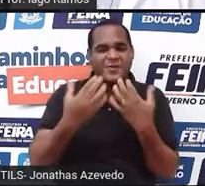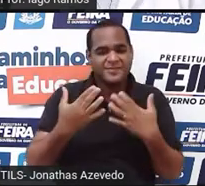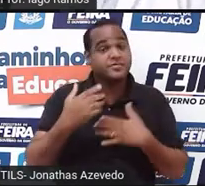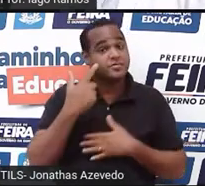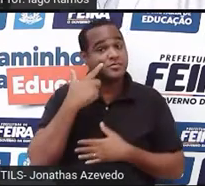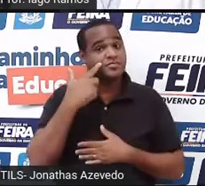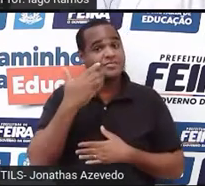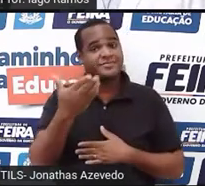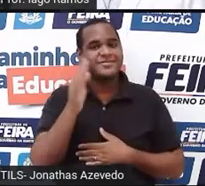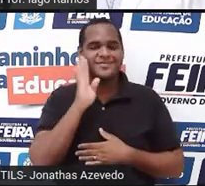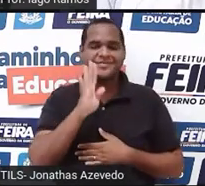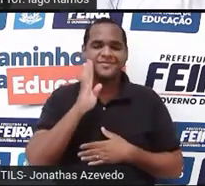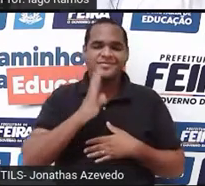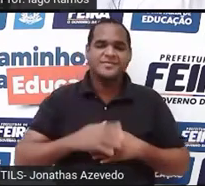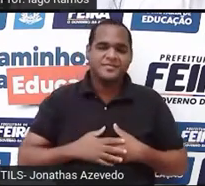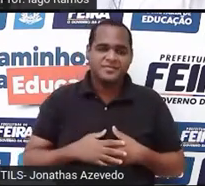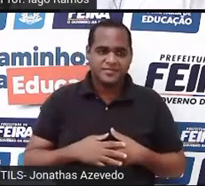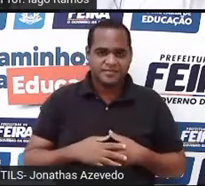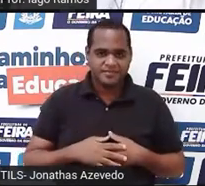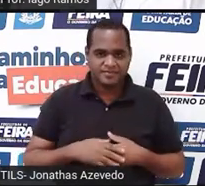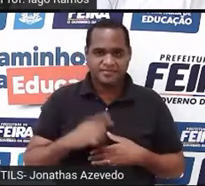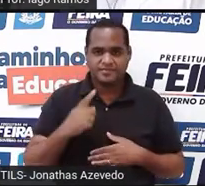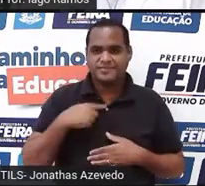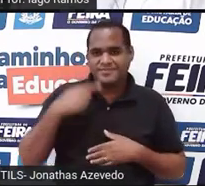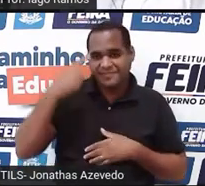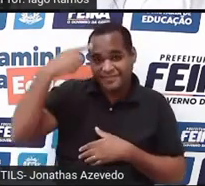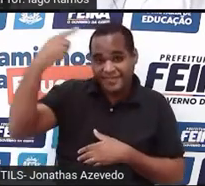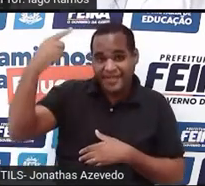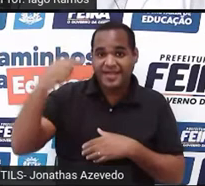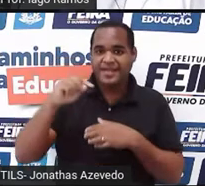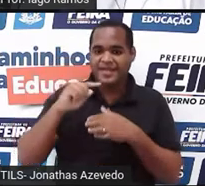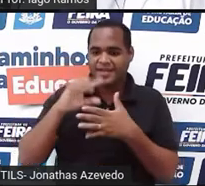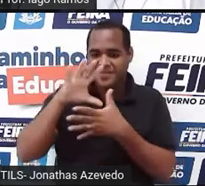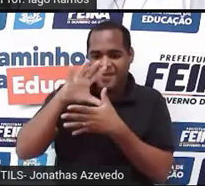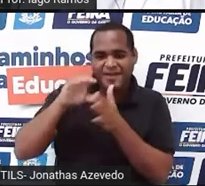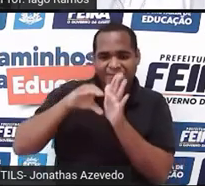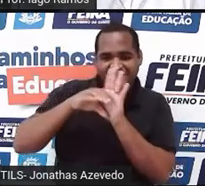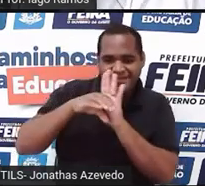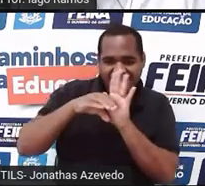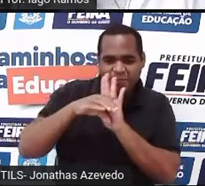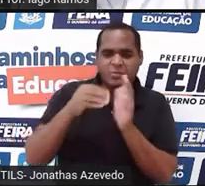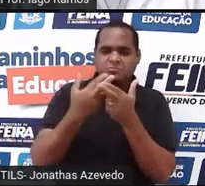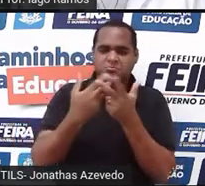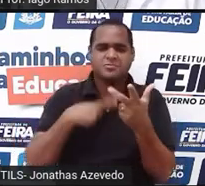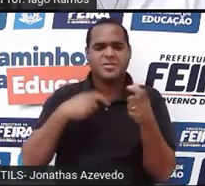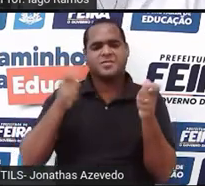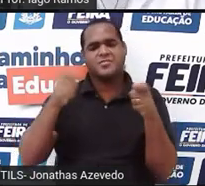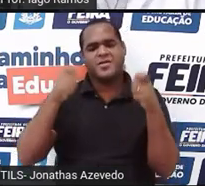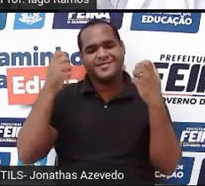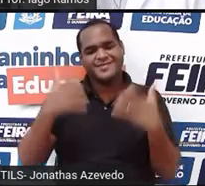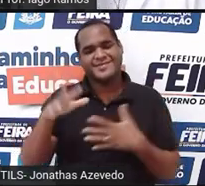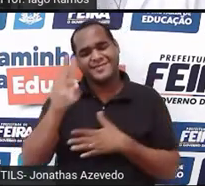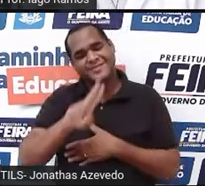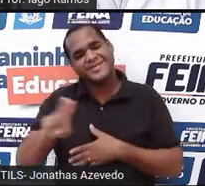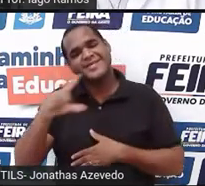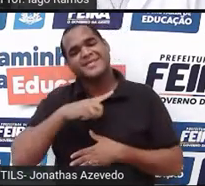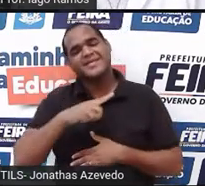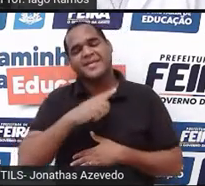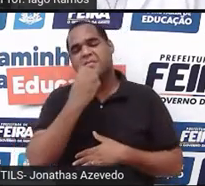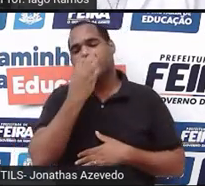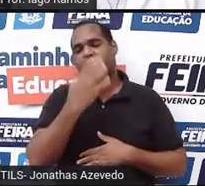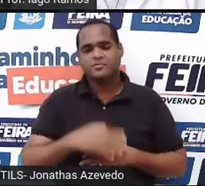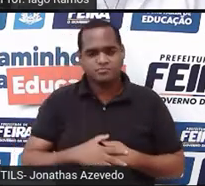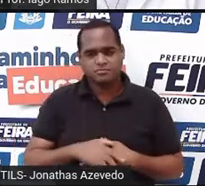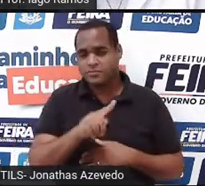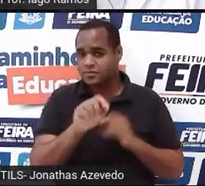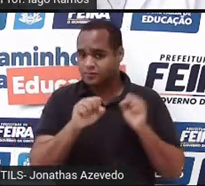tá é também chamado de mapa mental mapa conceitual né Você pode usar muito isso daí quando